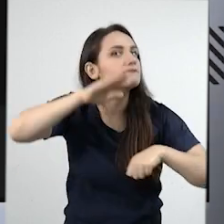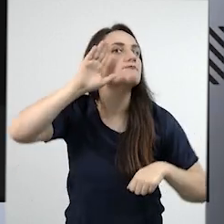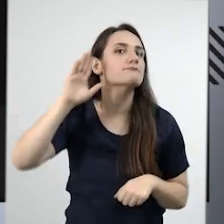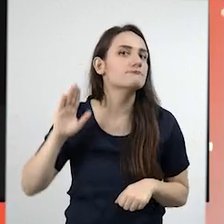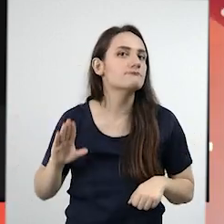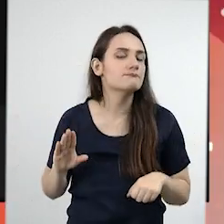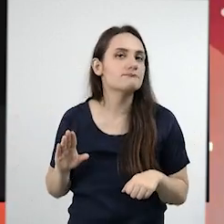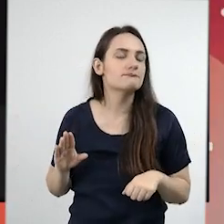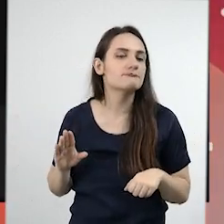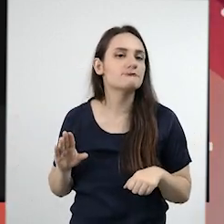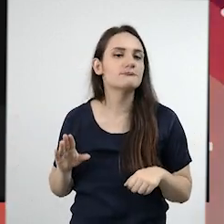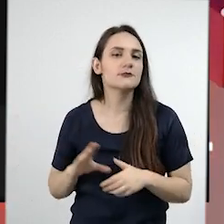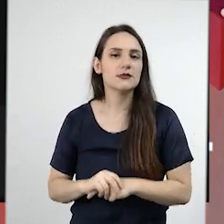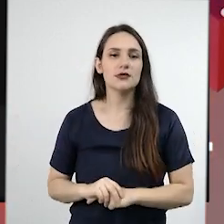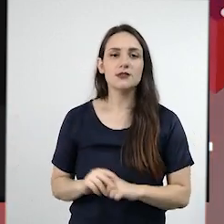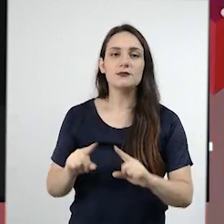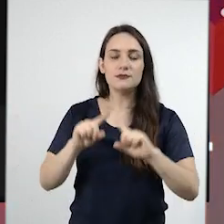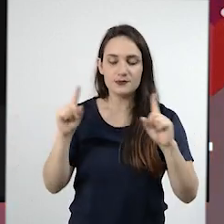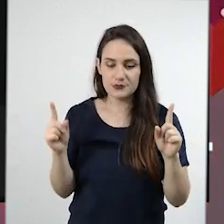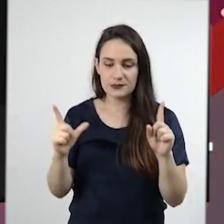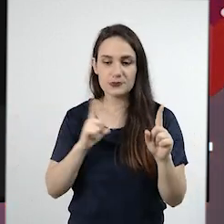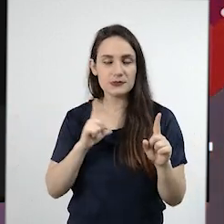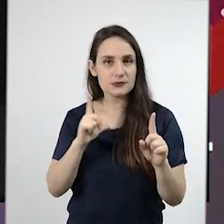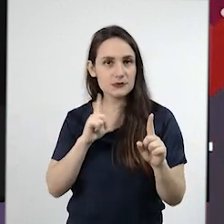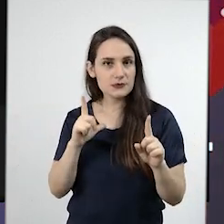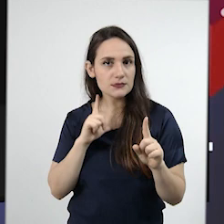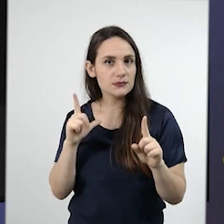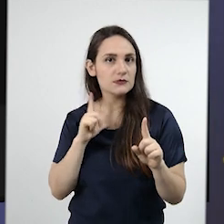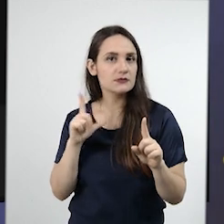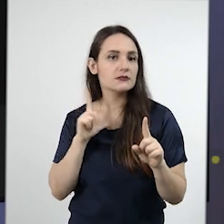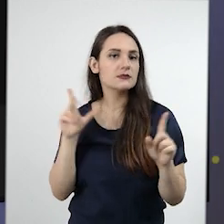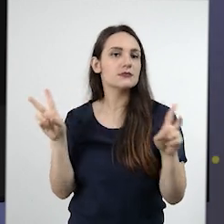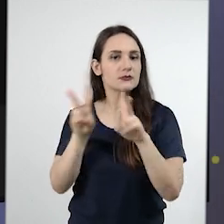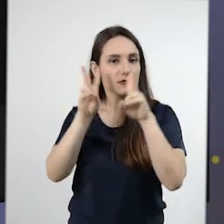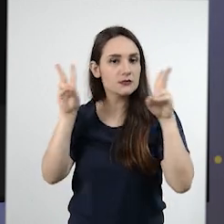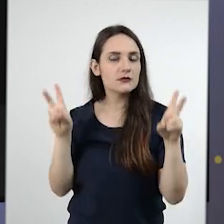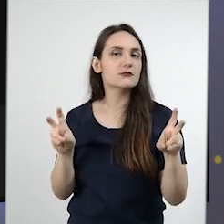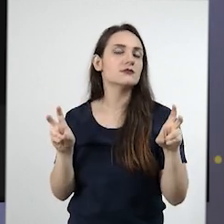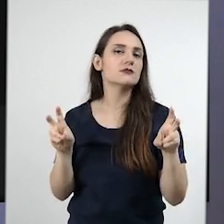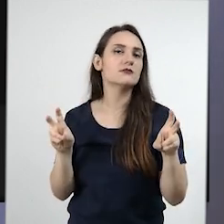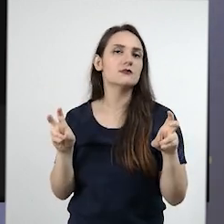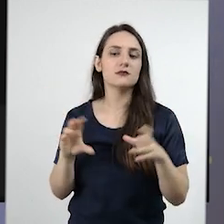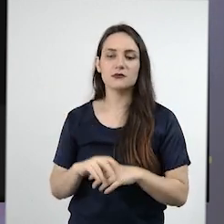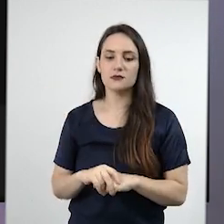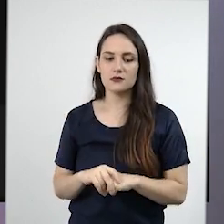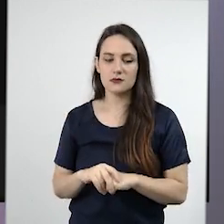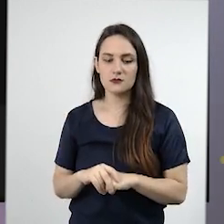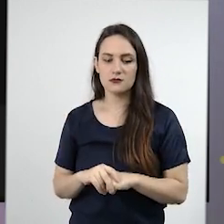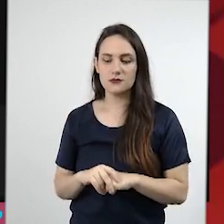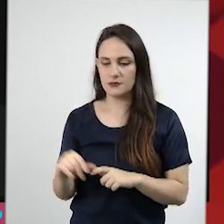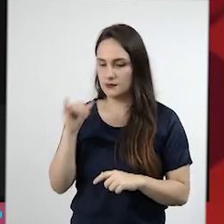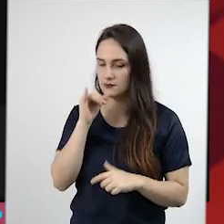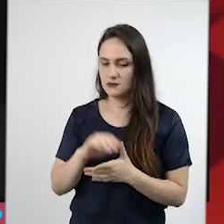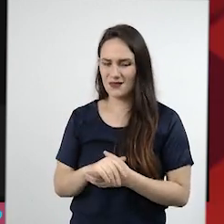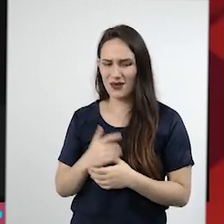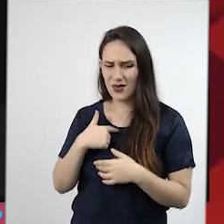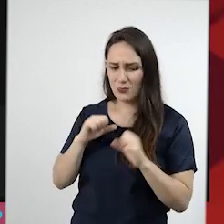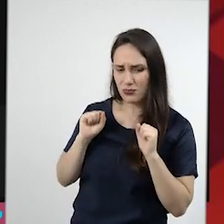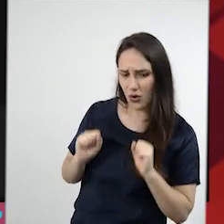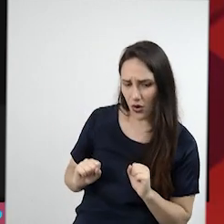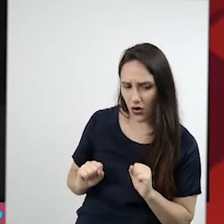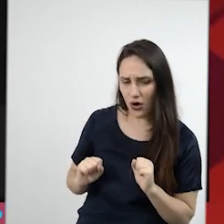essas questões relacionadas ao que eu posto, se é realmente aquilo que eu estou